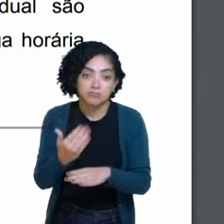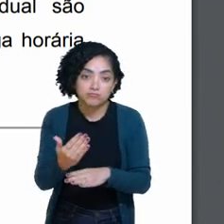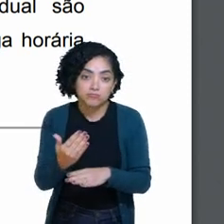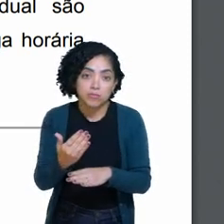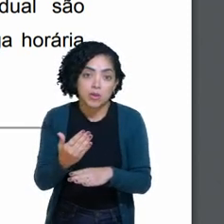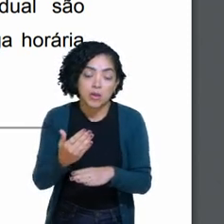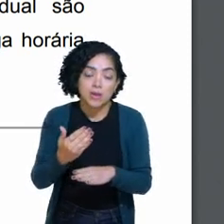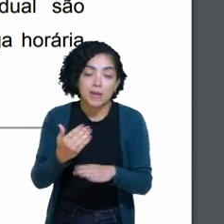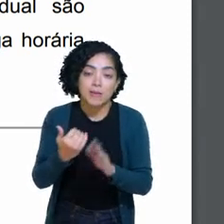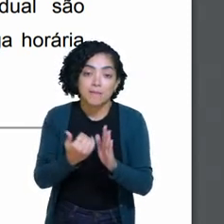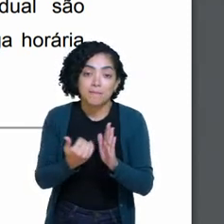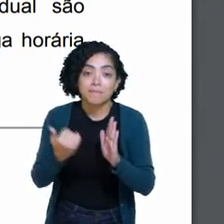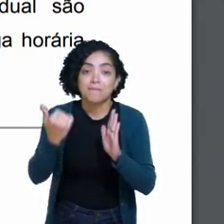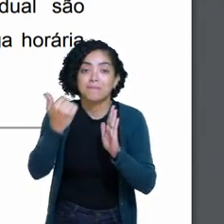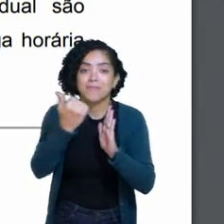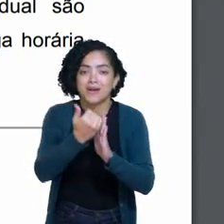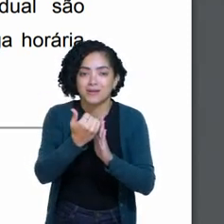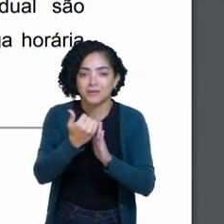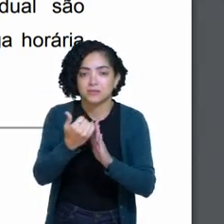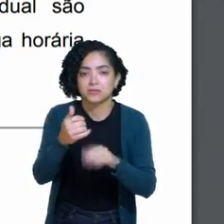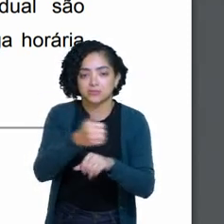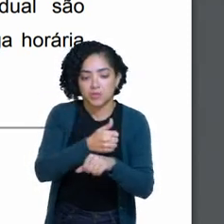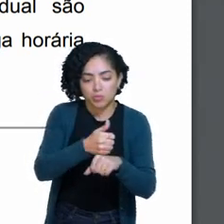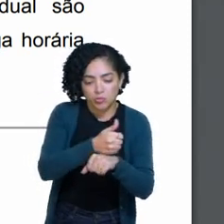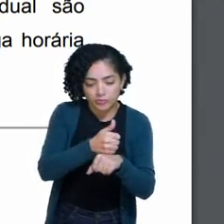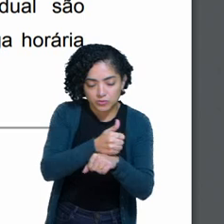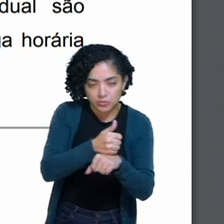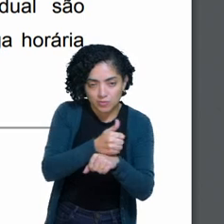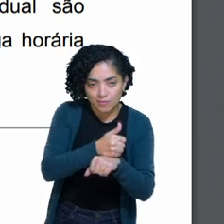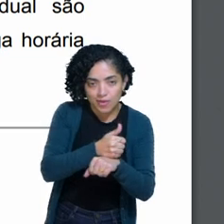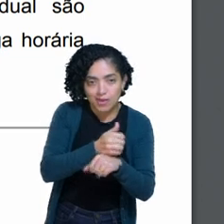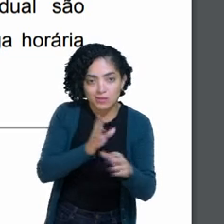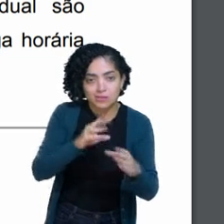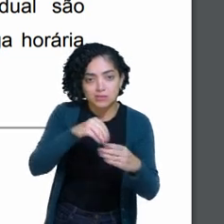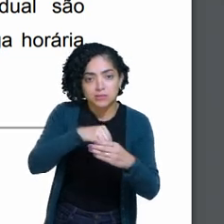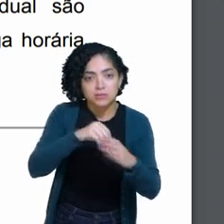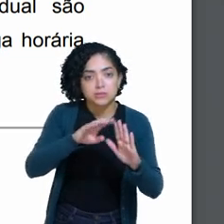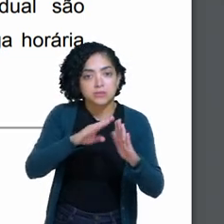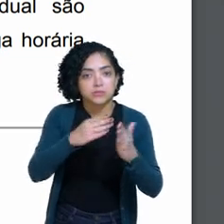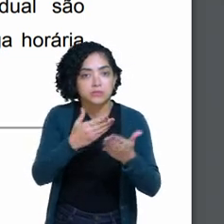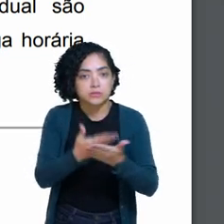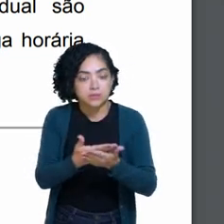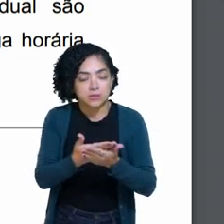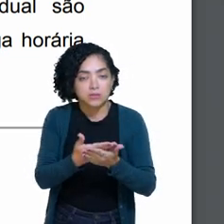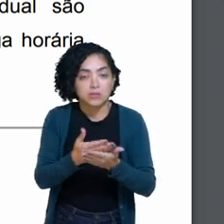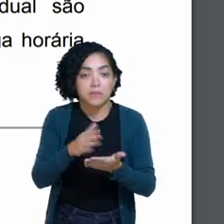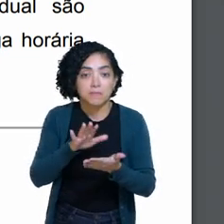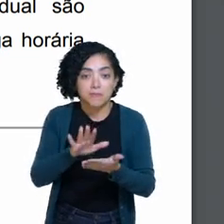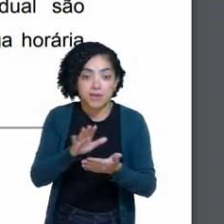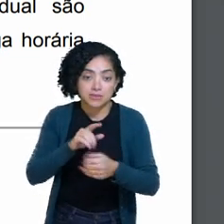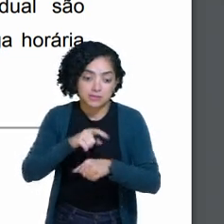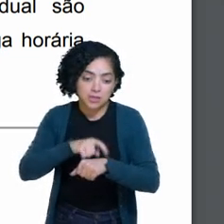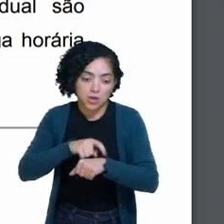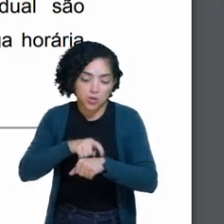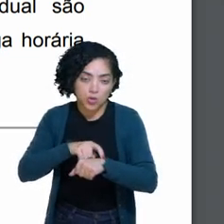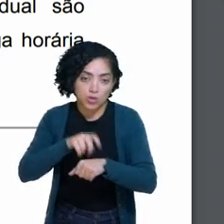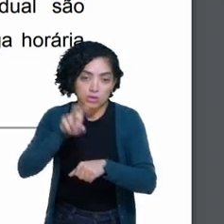maior de profissionais na escola no no momento apenas